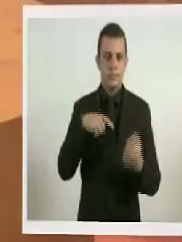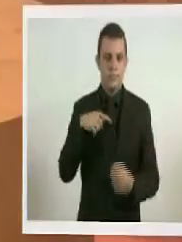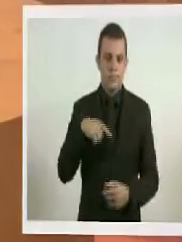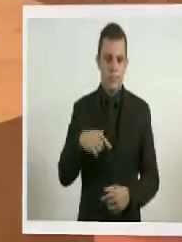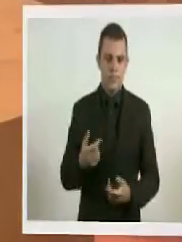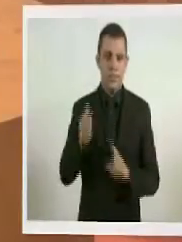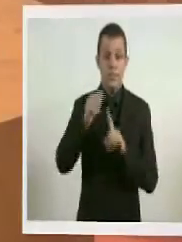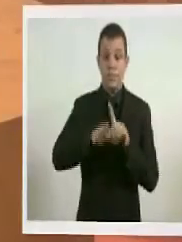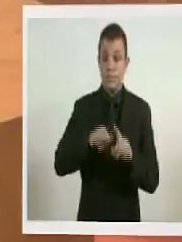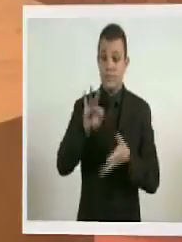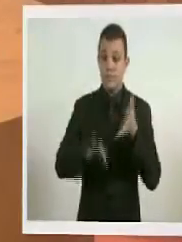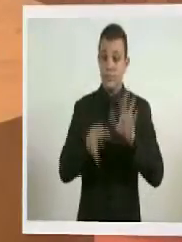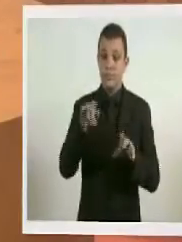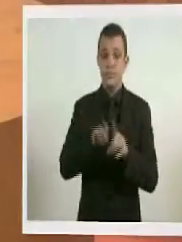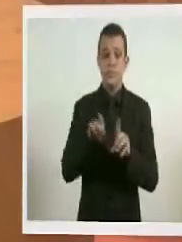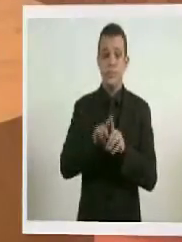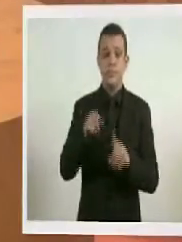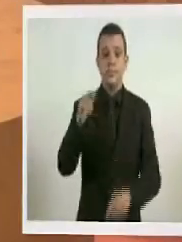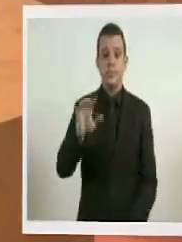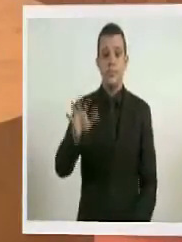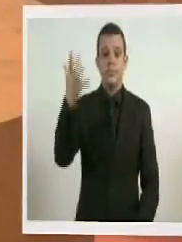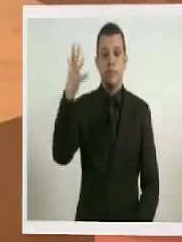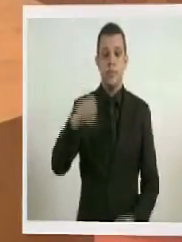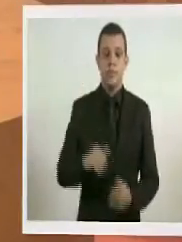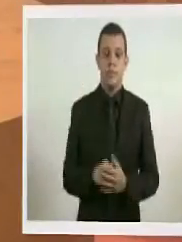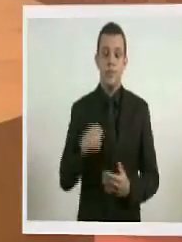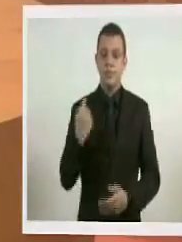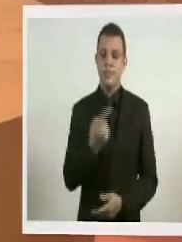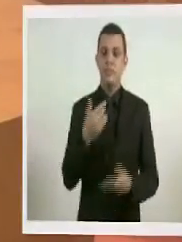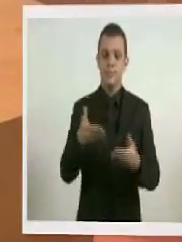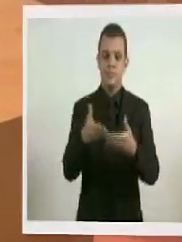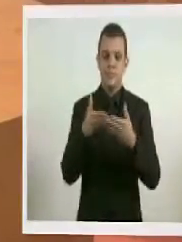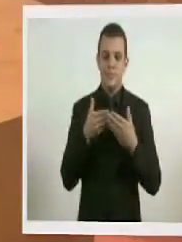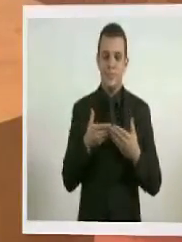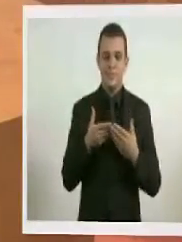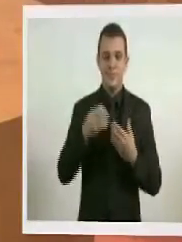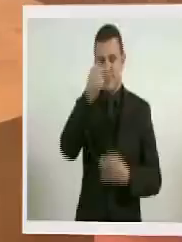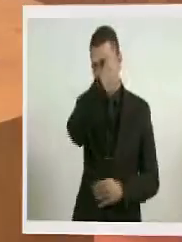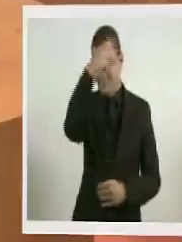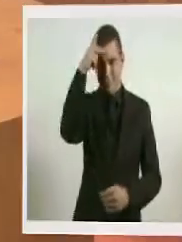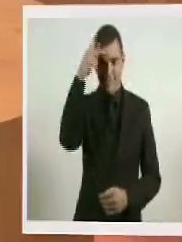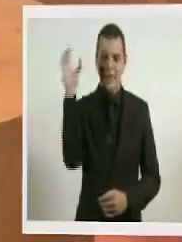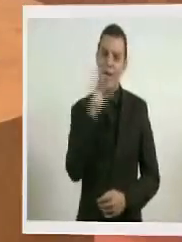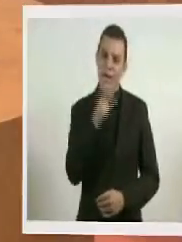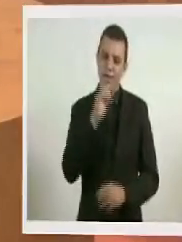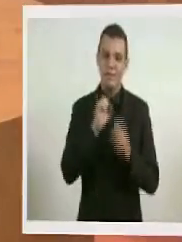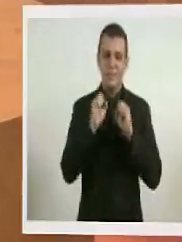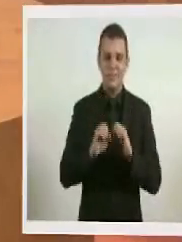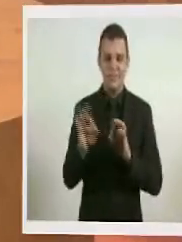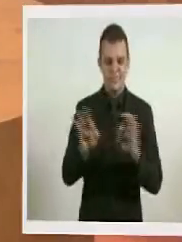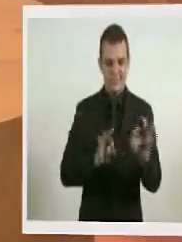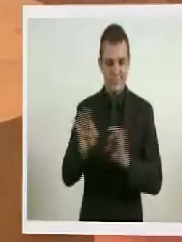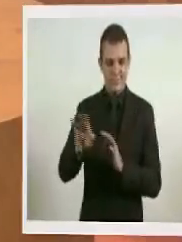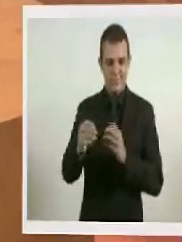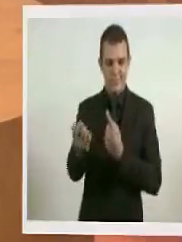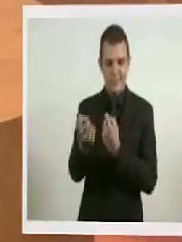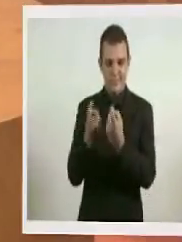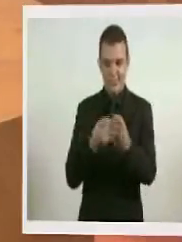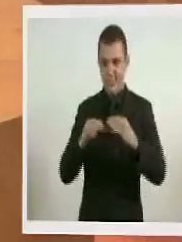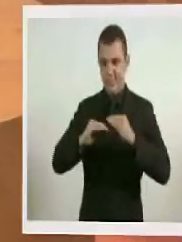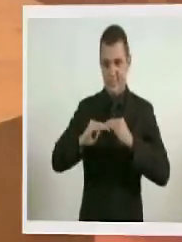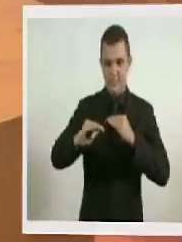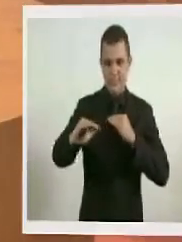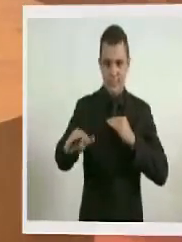E nós pedimos ao senhor prefeito que ele coloque imediatamente redutores de velocidade para